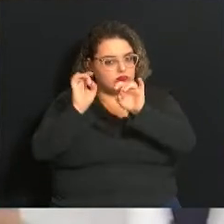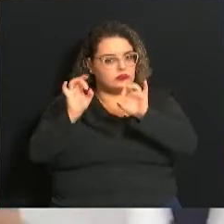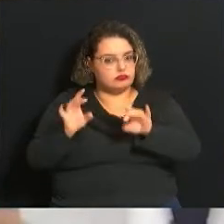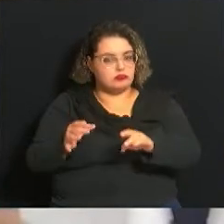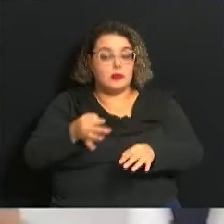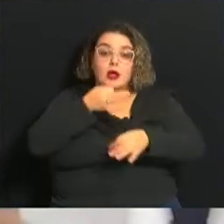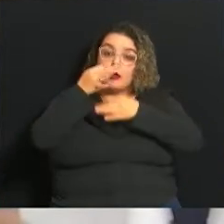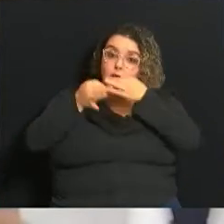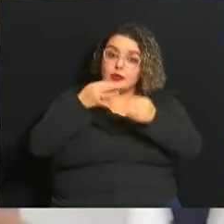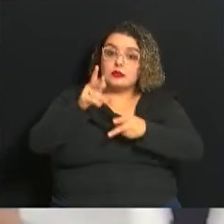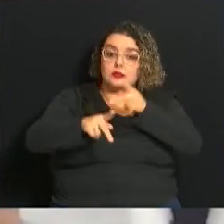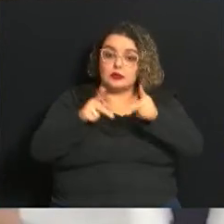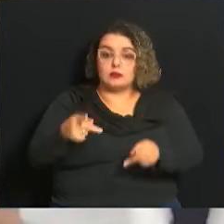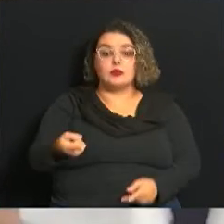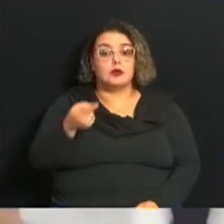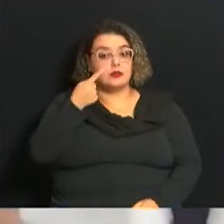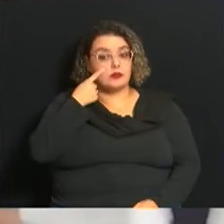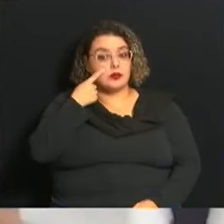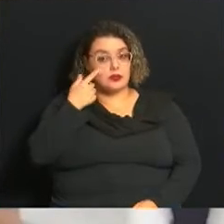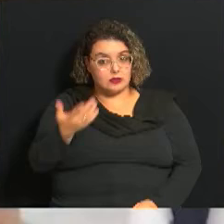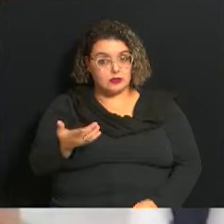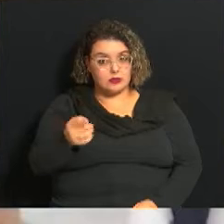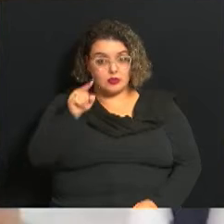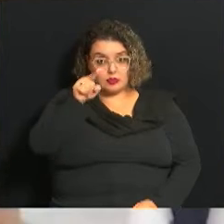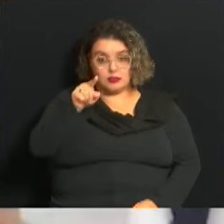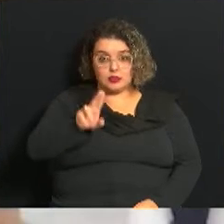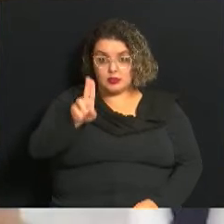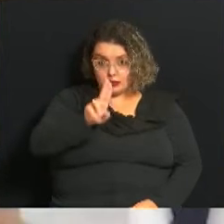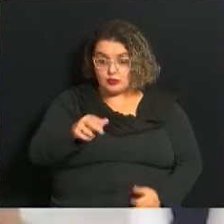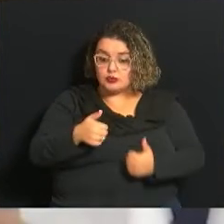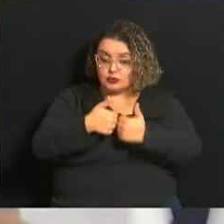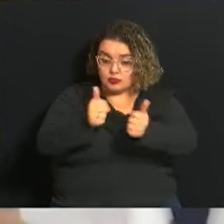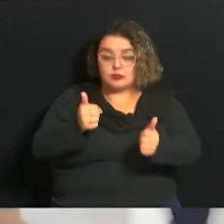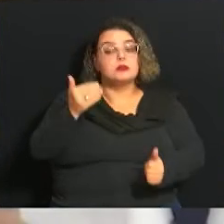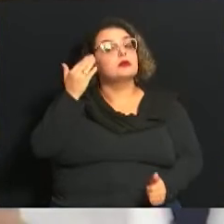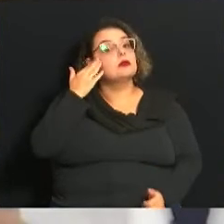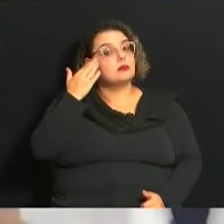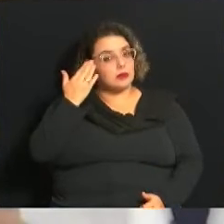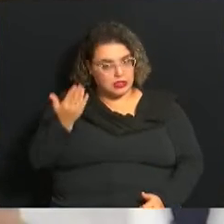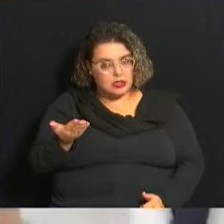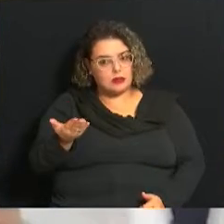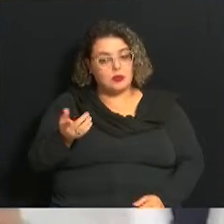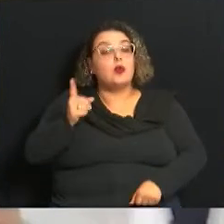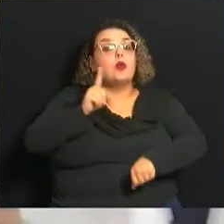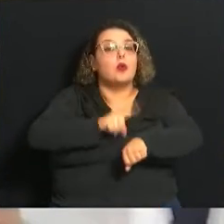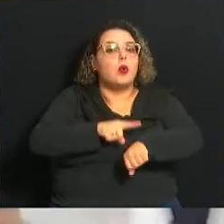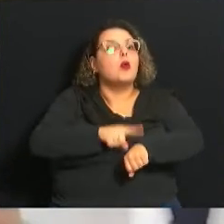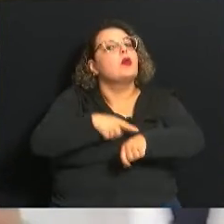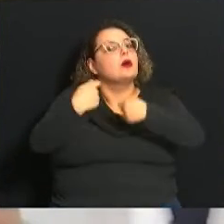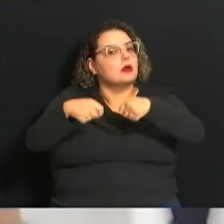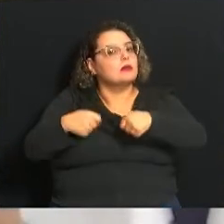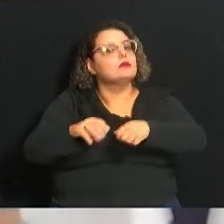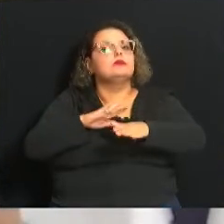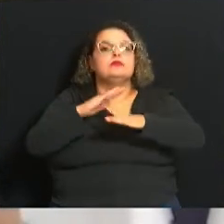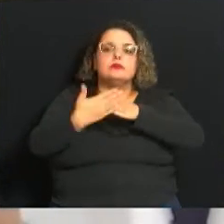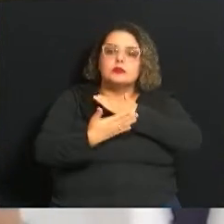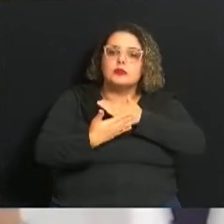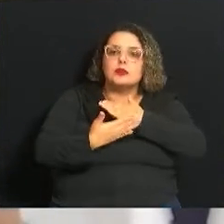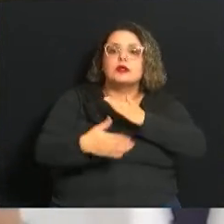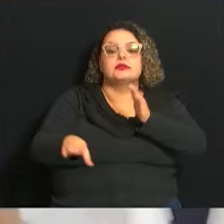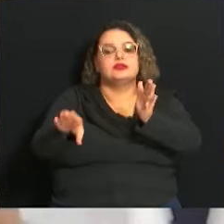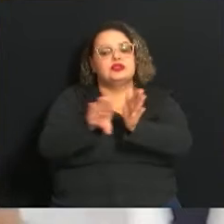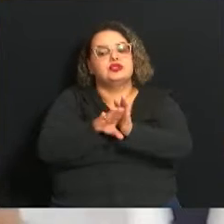da população. Porque, veja só, você que usa o ônibus sabe que é você que sabe o horário precisa sair do bairro, o horário que precisa